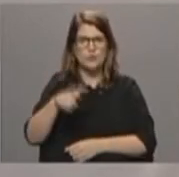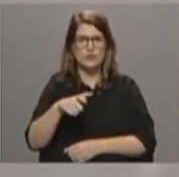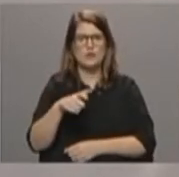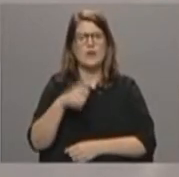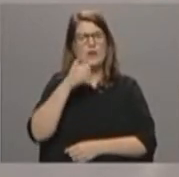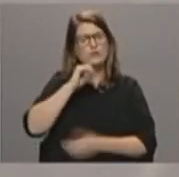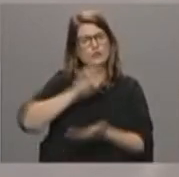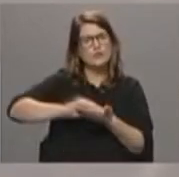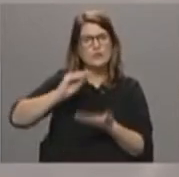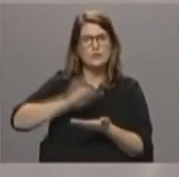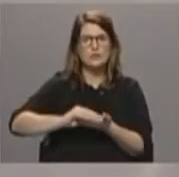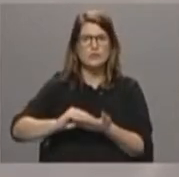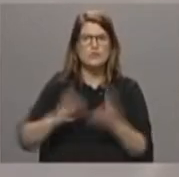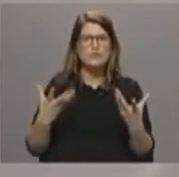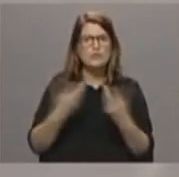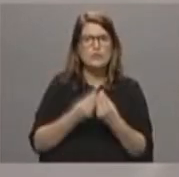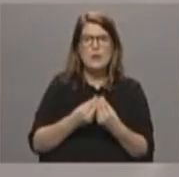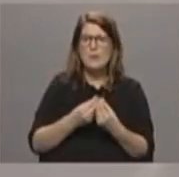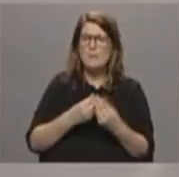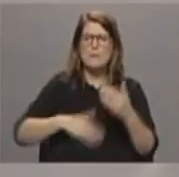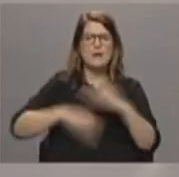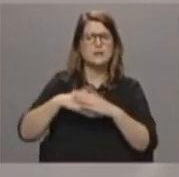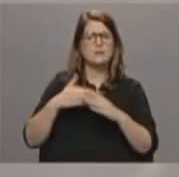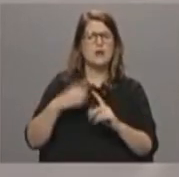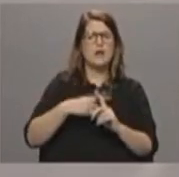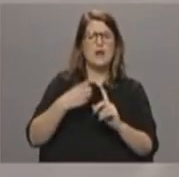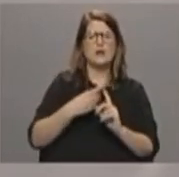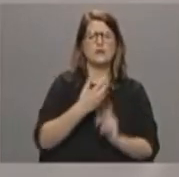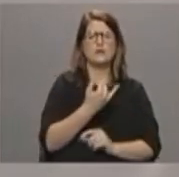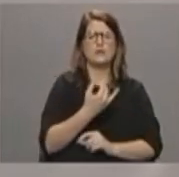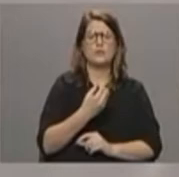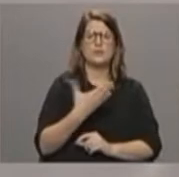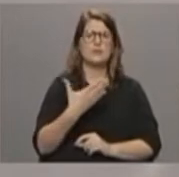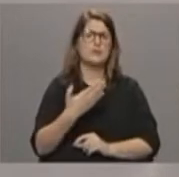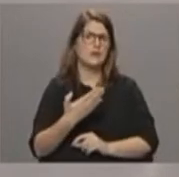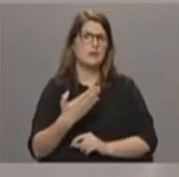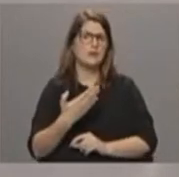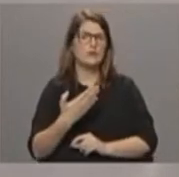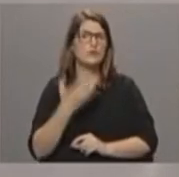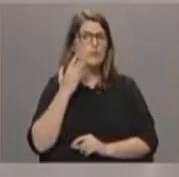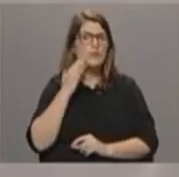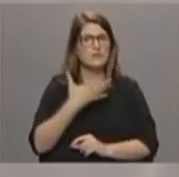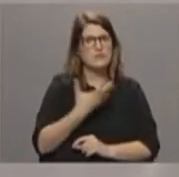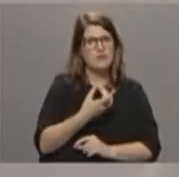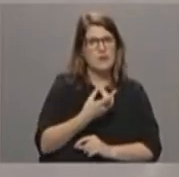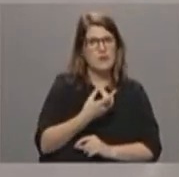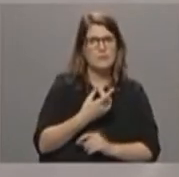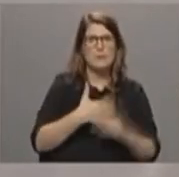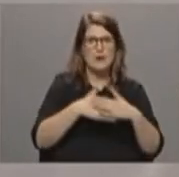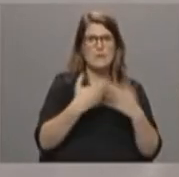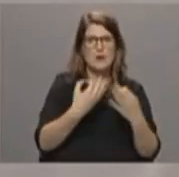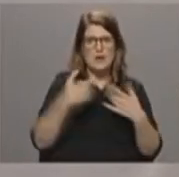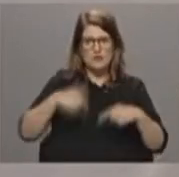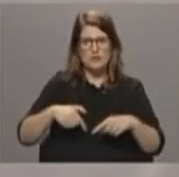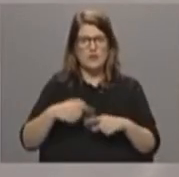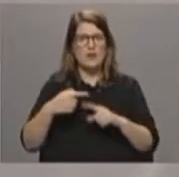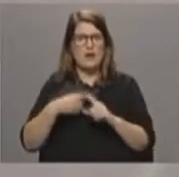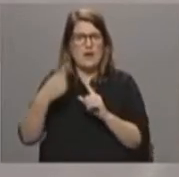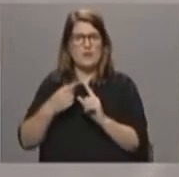O máximo tinha sido em Santa Maria, em 2017, com 19. Desta vez tivemos